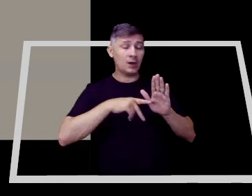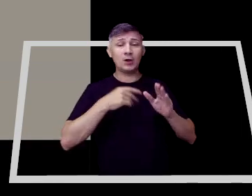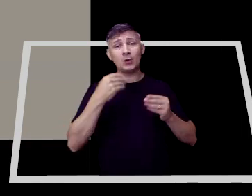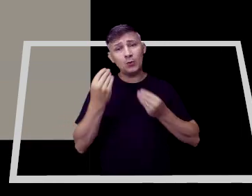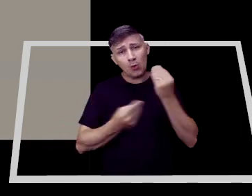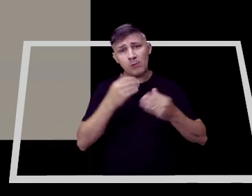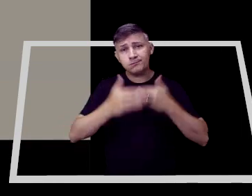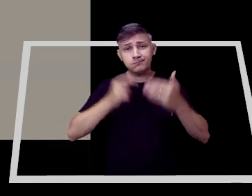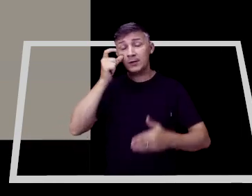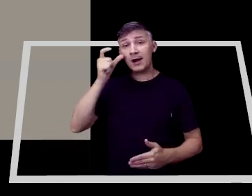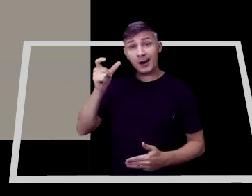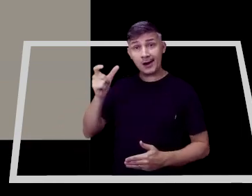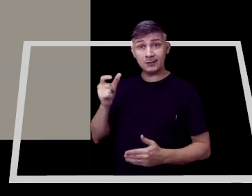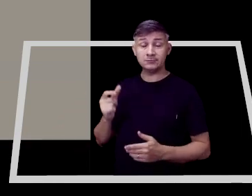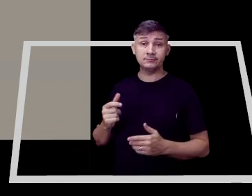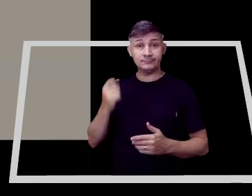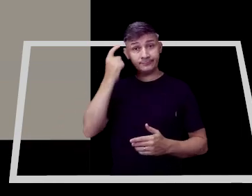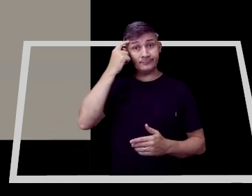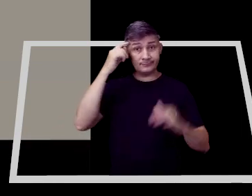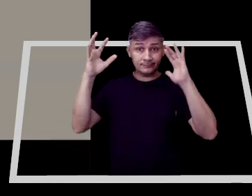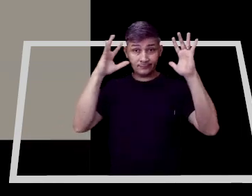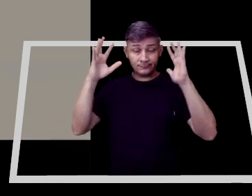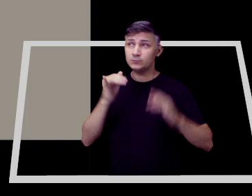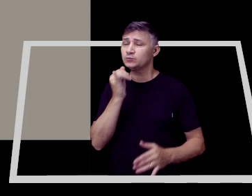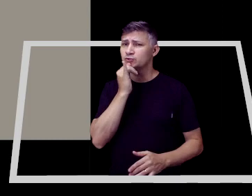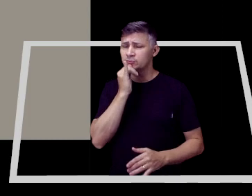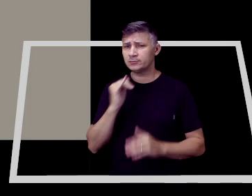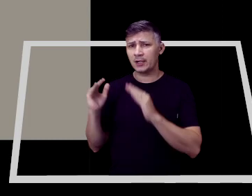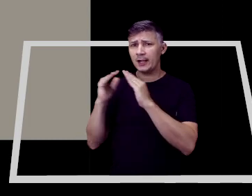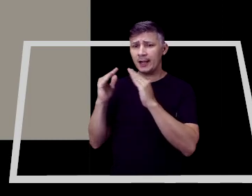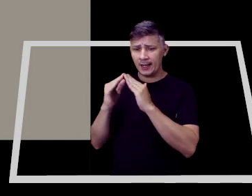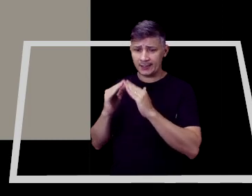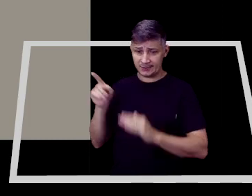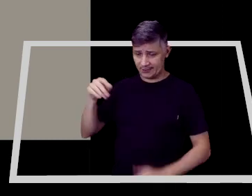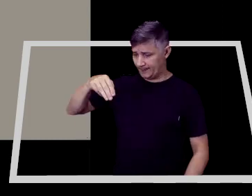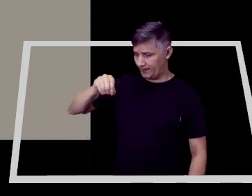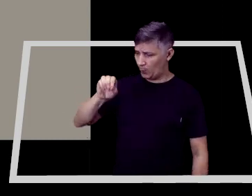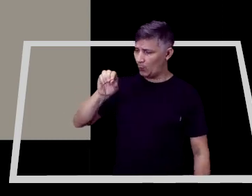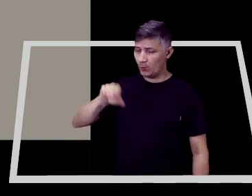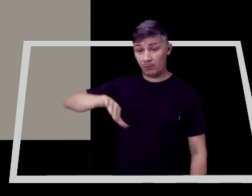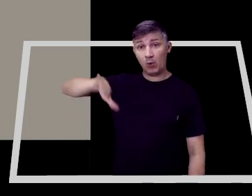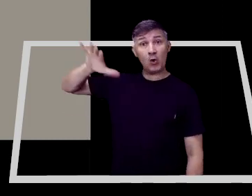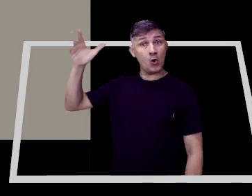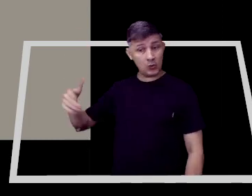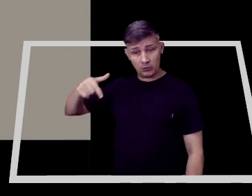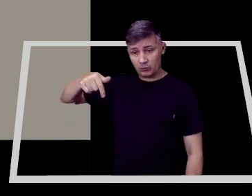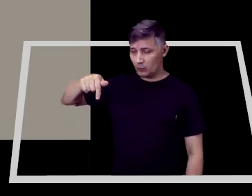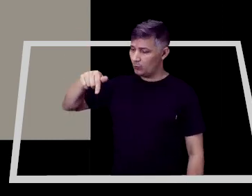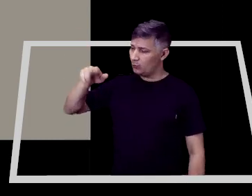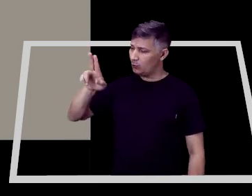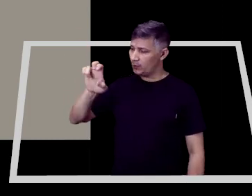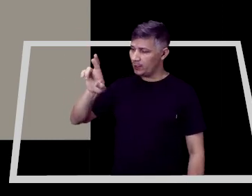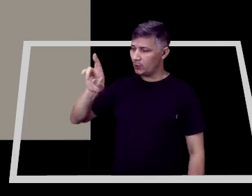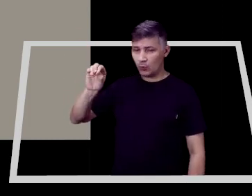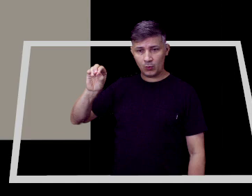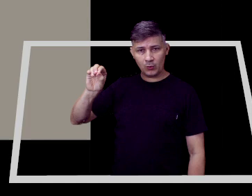sempre interessante chamar a atenção que, por exemplo, a Casa do Morro do Querosene contém parte do raciocínio